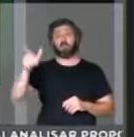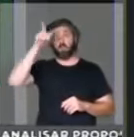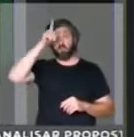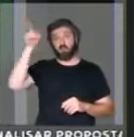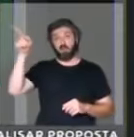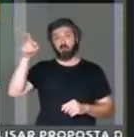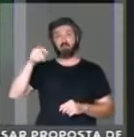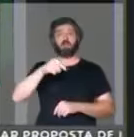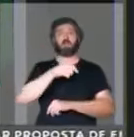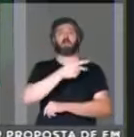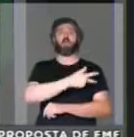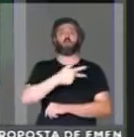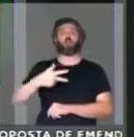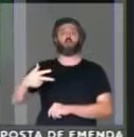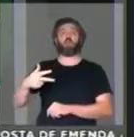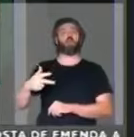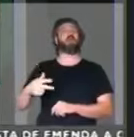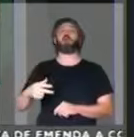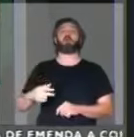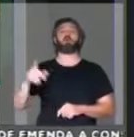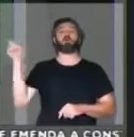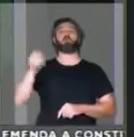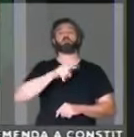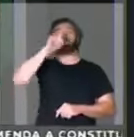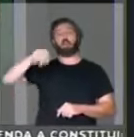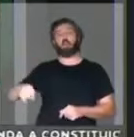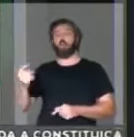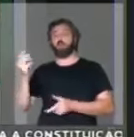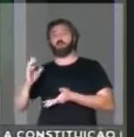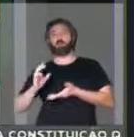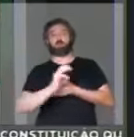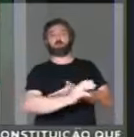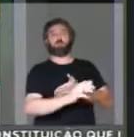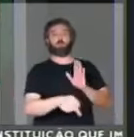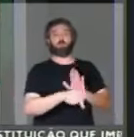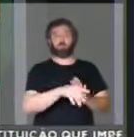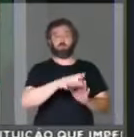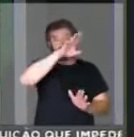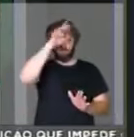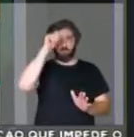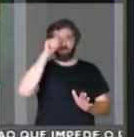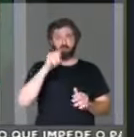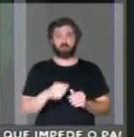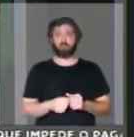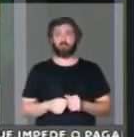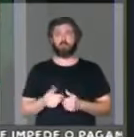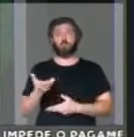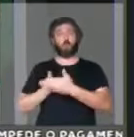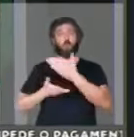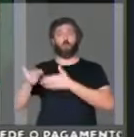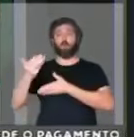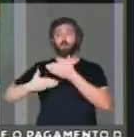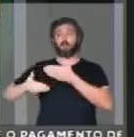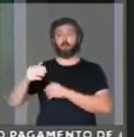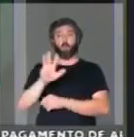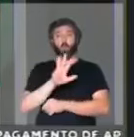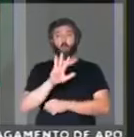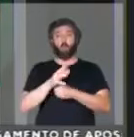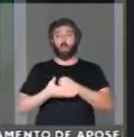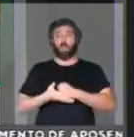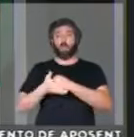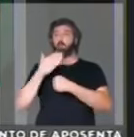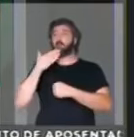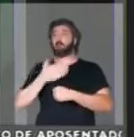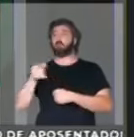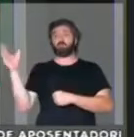noruega suspenderam o dinheiro que passava um fundo da amazônia uma cooperação internacional criada por lei em 2008